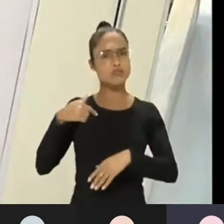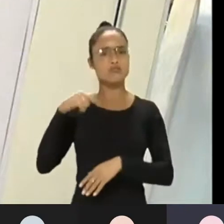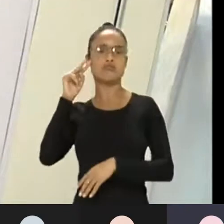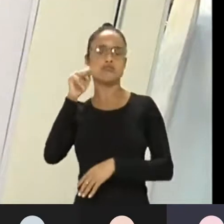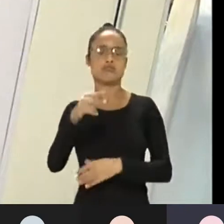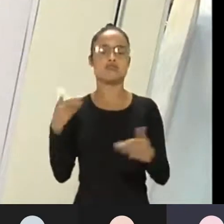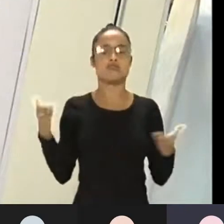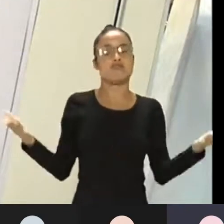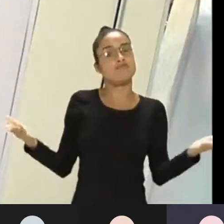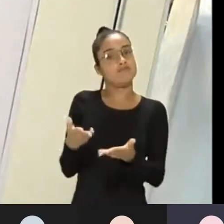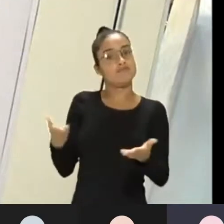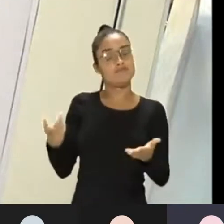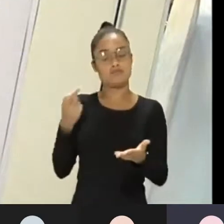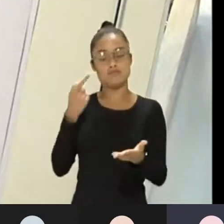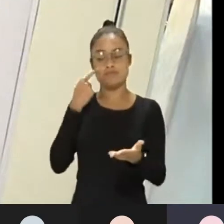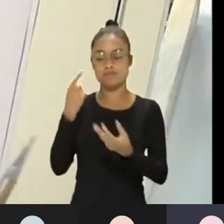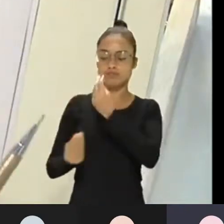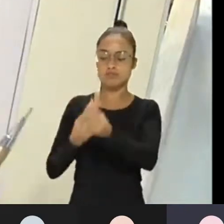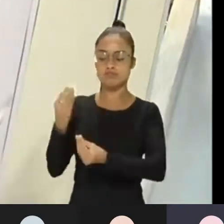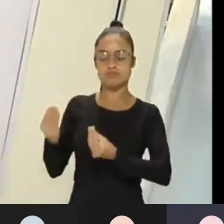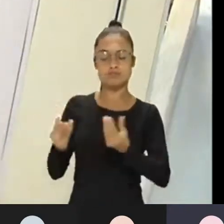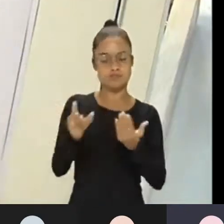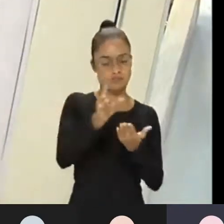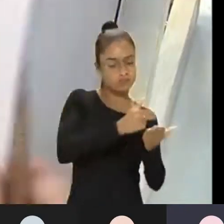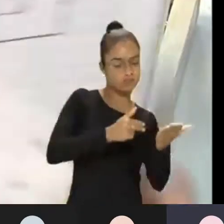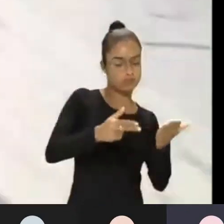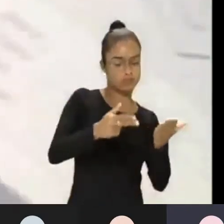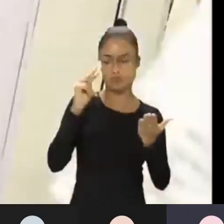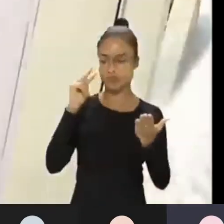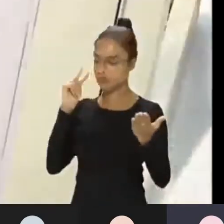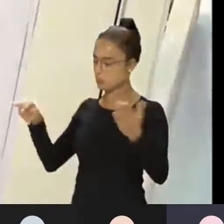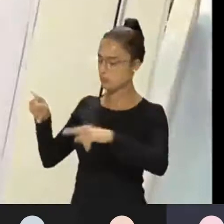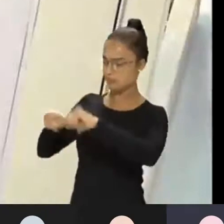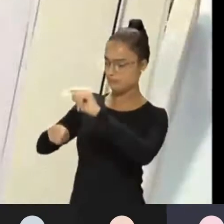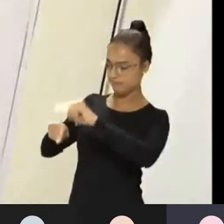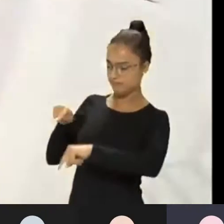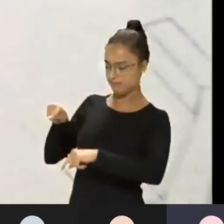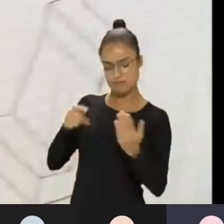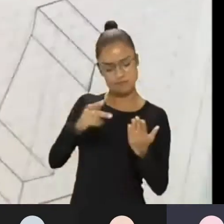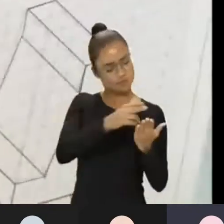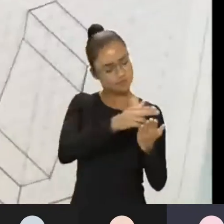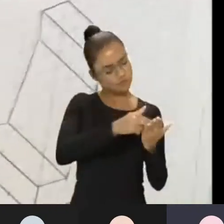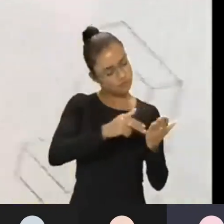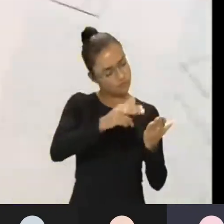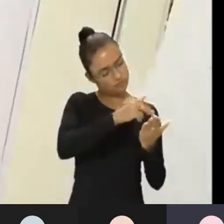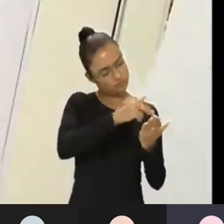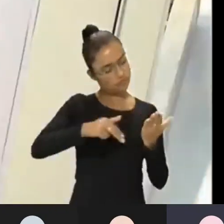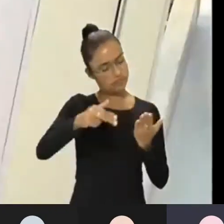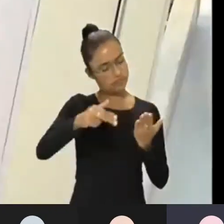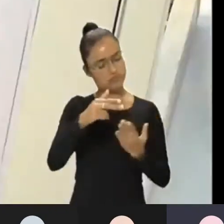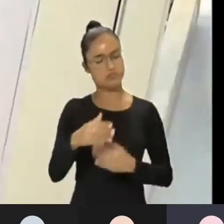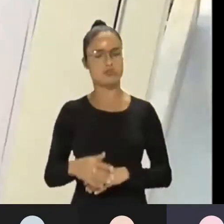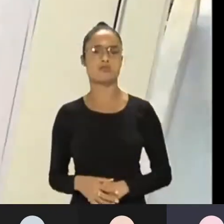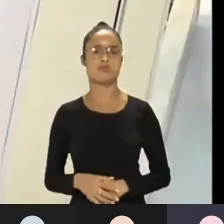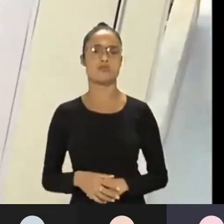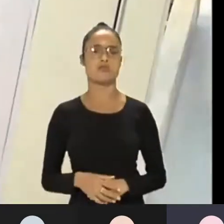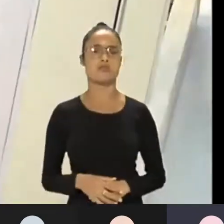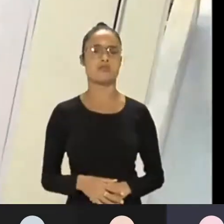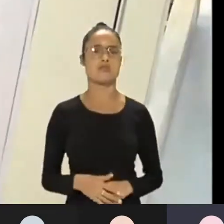mostrar uma outra forma de representar tridimensionalmente. Aqui, então, eu tenho uma